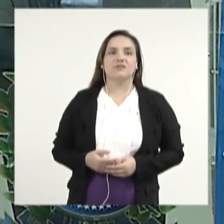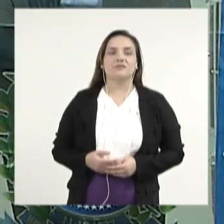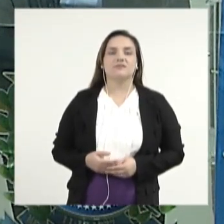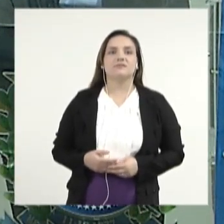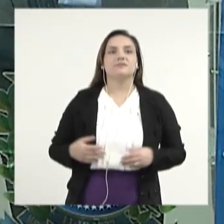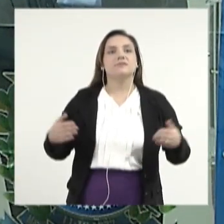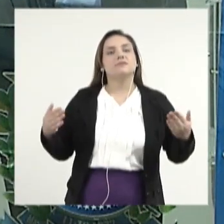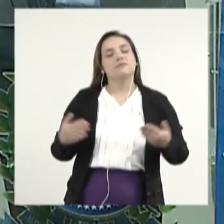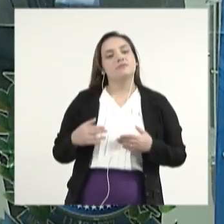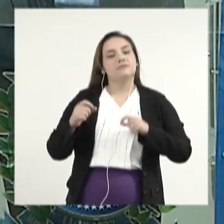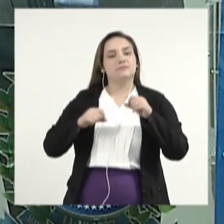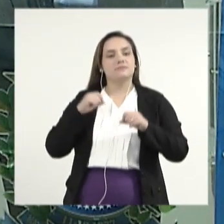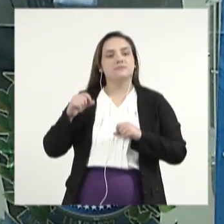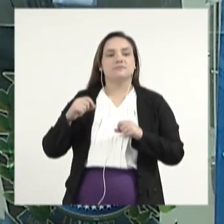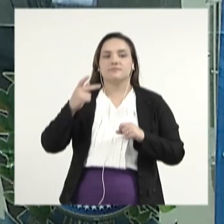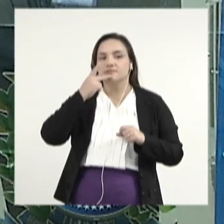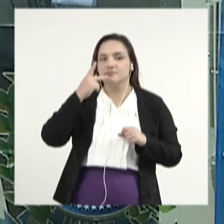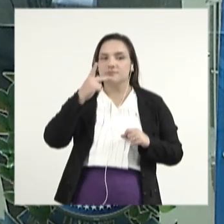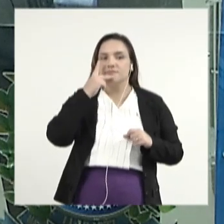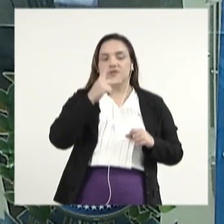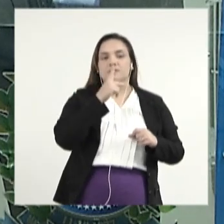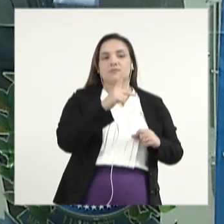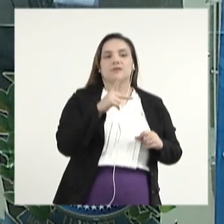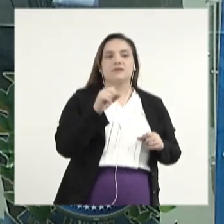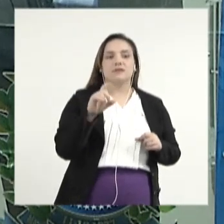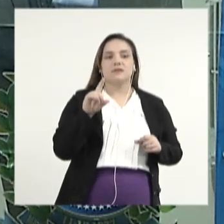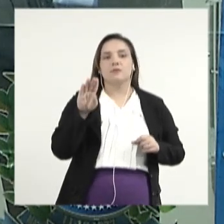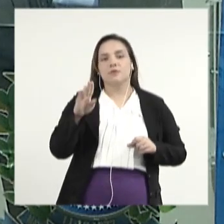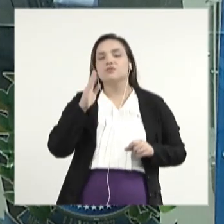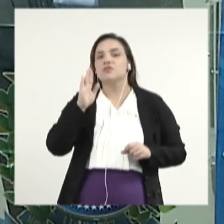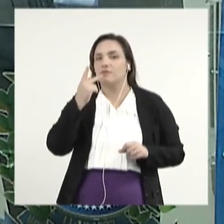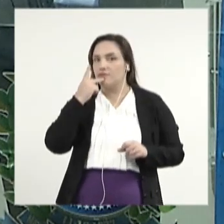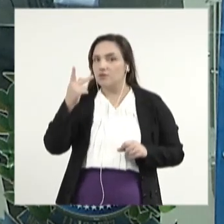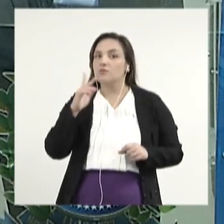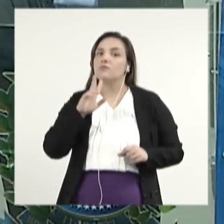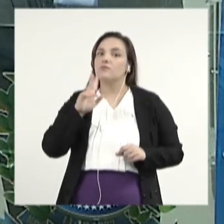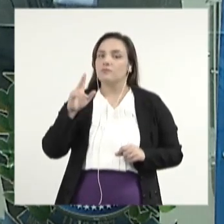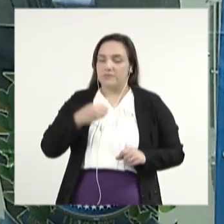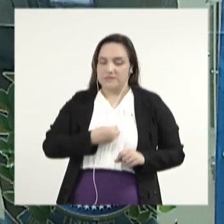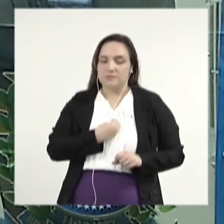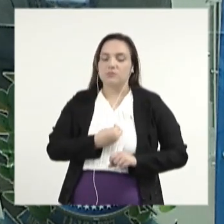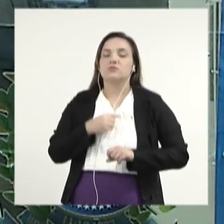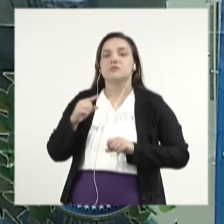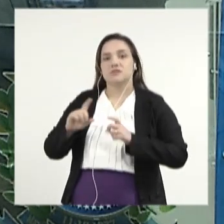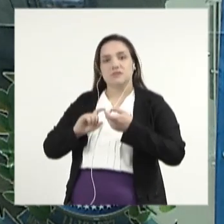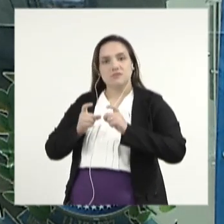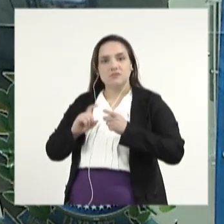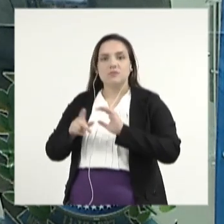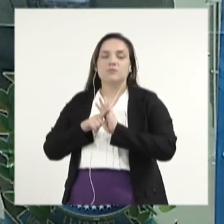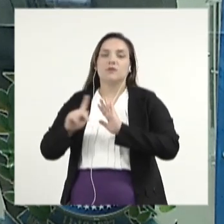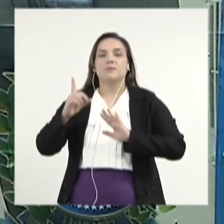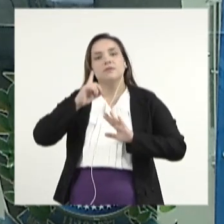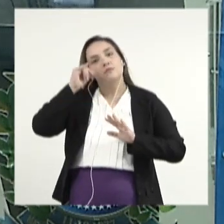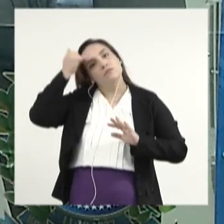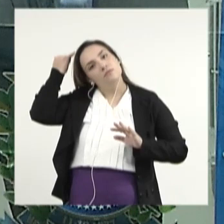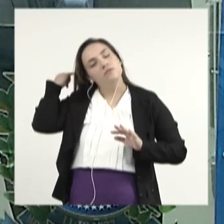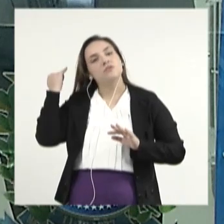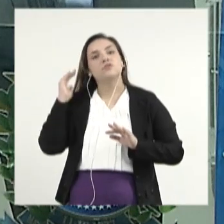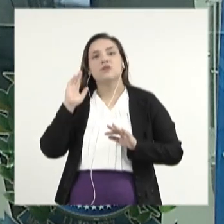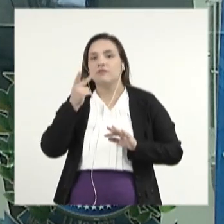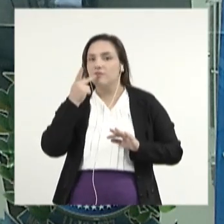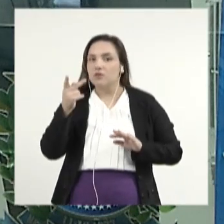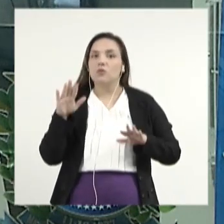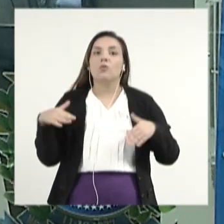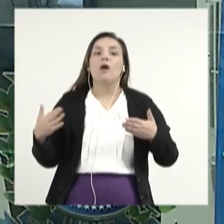O PSDB disse que, inclusive, participou dessa reunião mencionada aí pelo deputado Júnior Mock e ele elencou